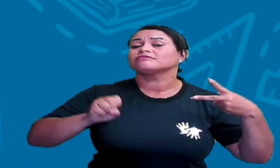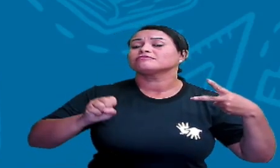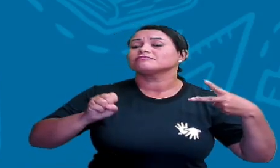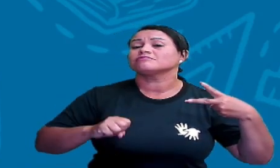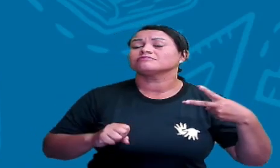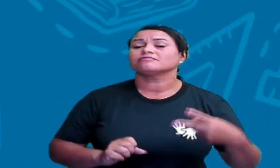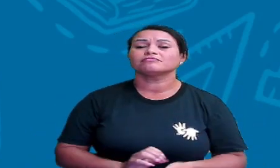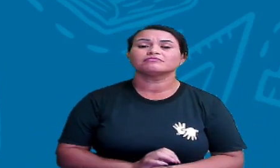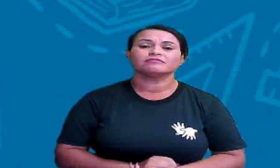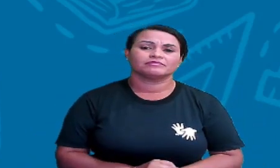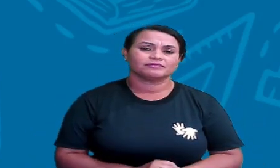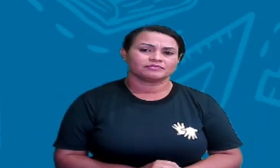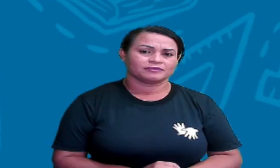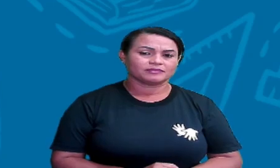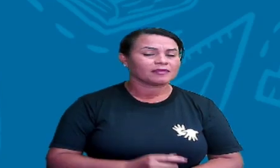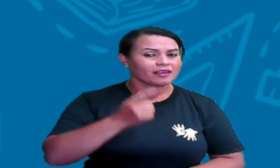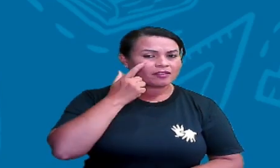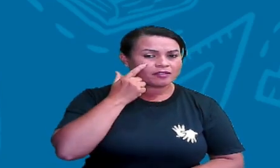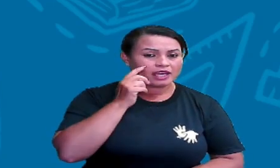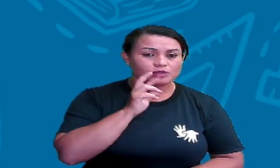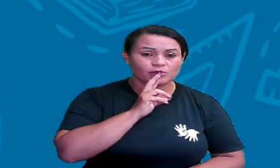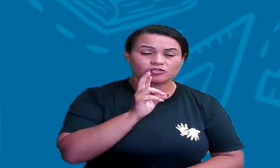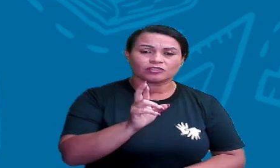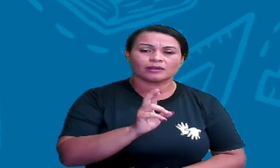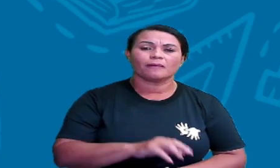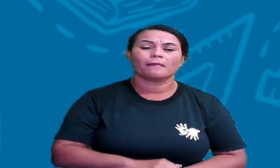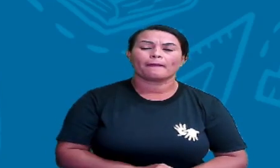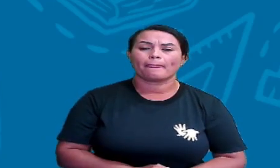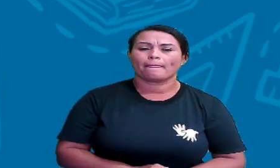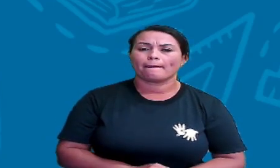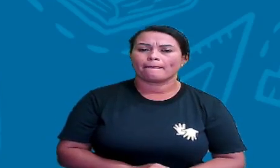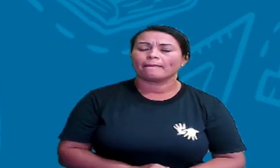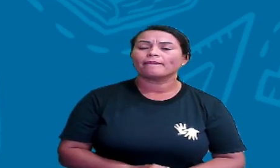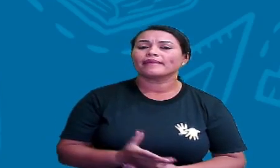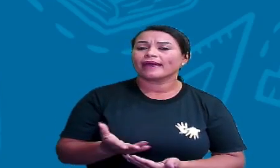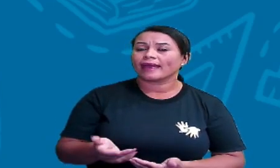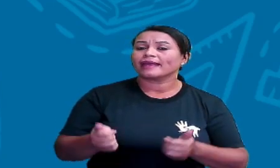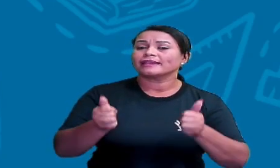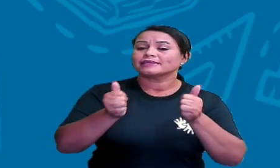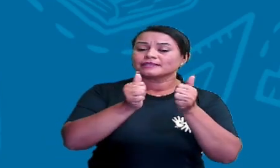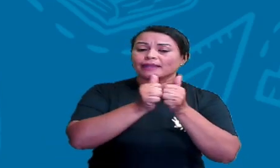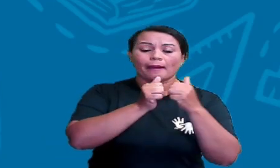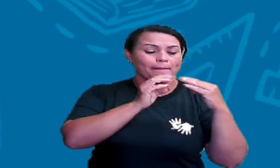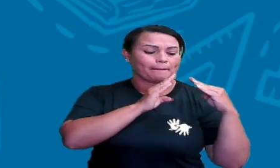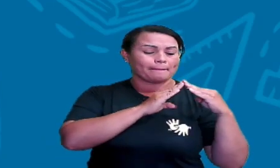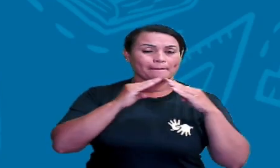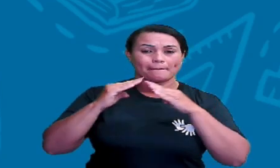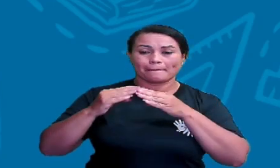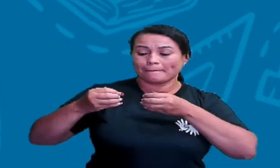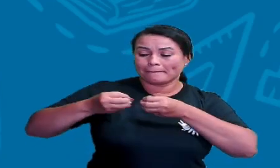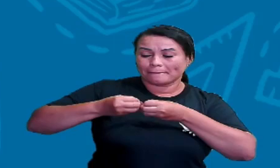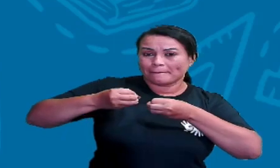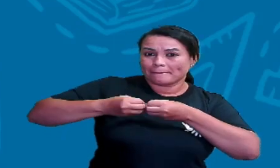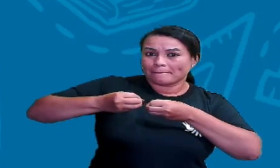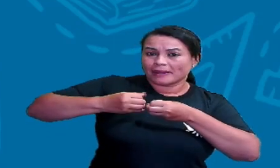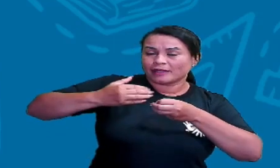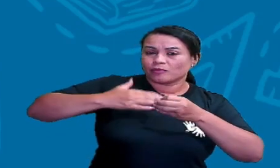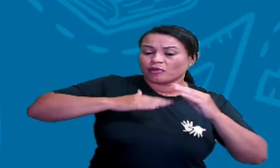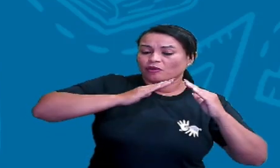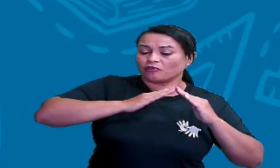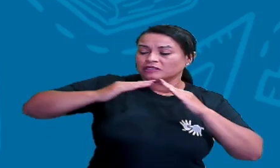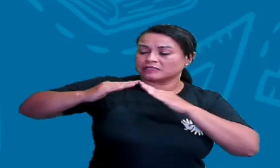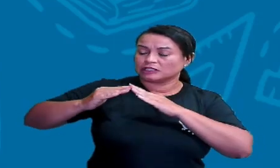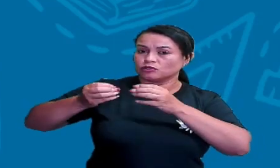hein? 1, 2. Vamos ver a resposta? É estar perto, né? Meu vizinho